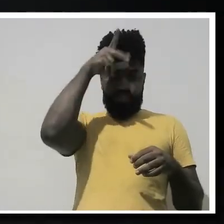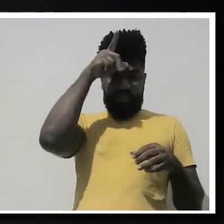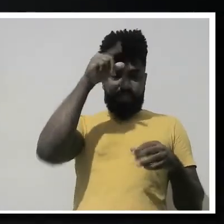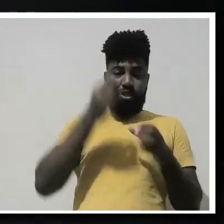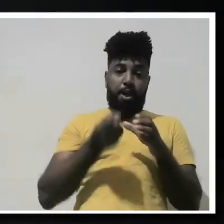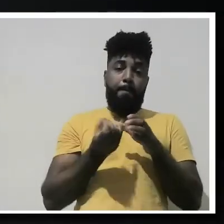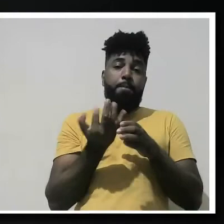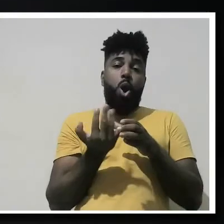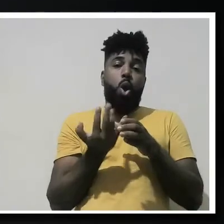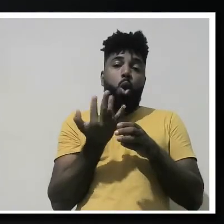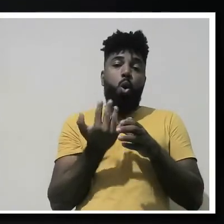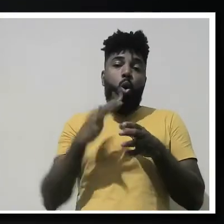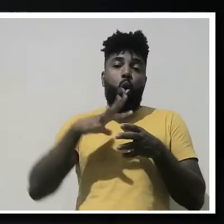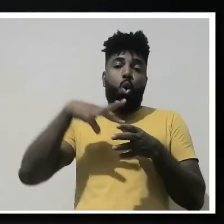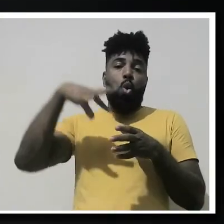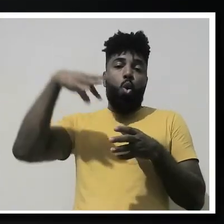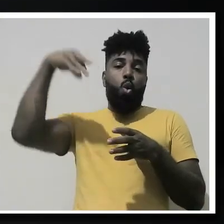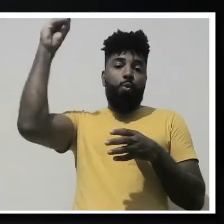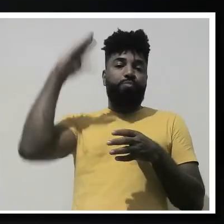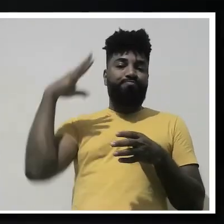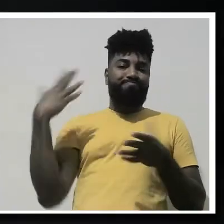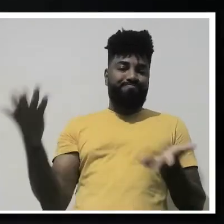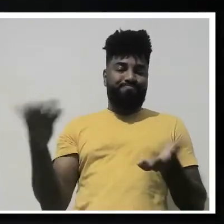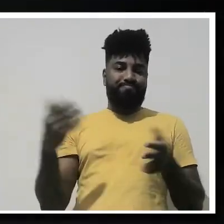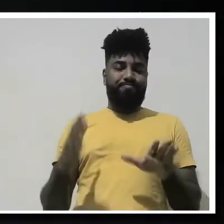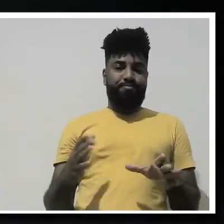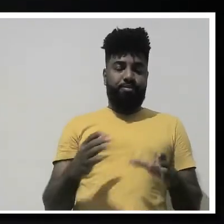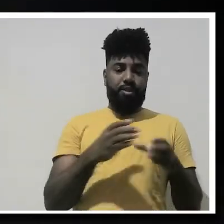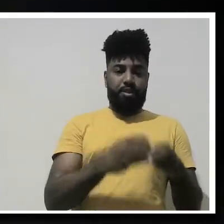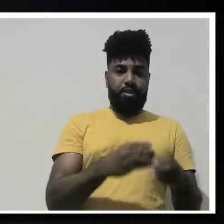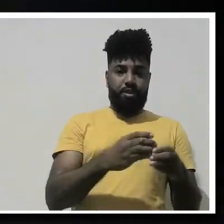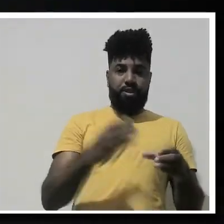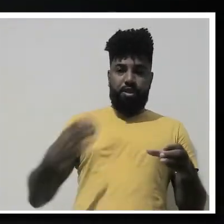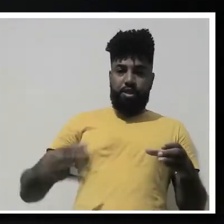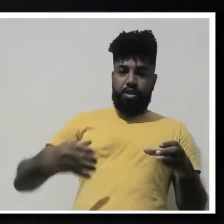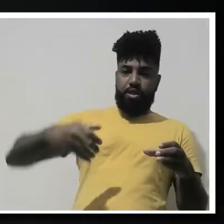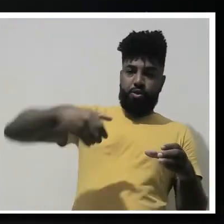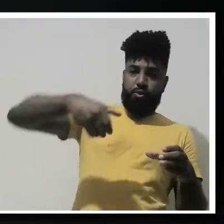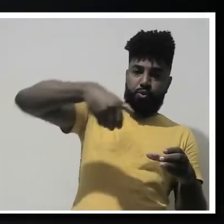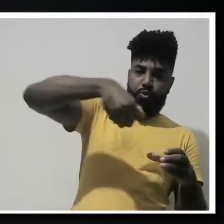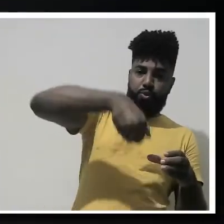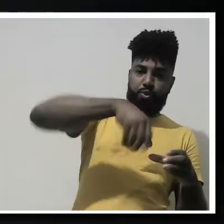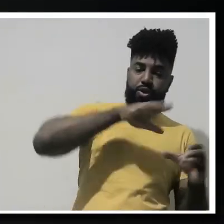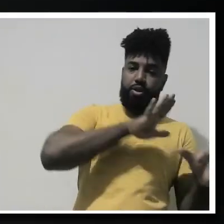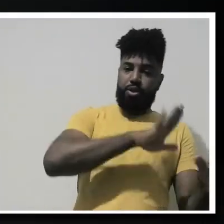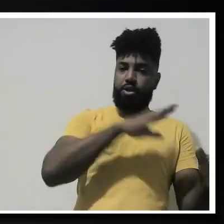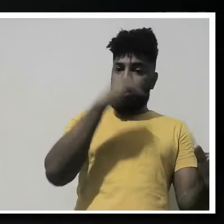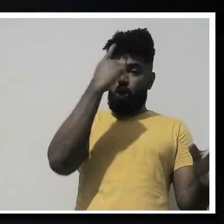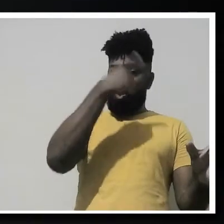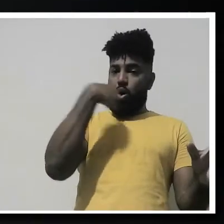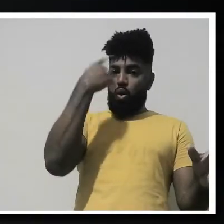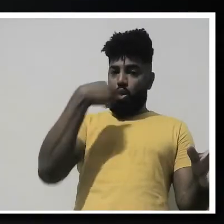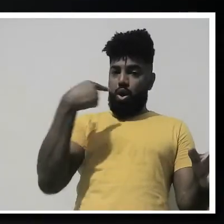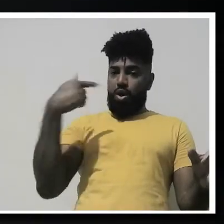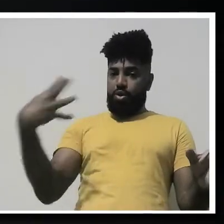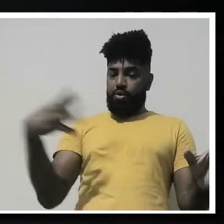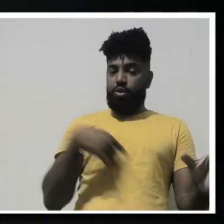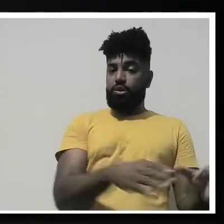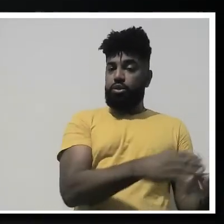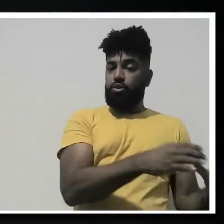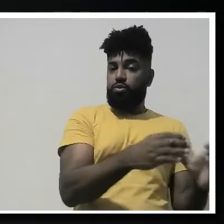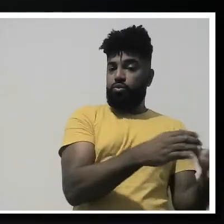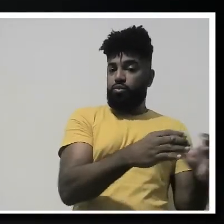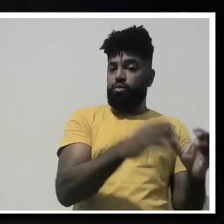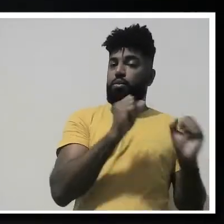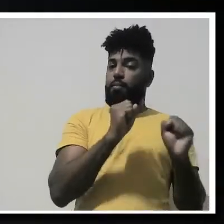porque o gás influencia aí muito na medida da densidade. Então a gente vai deixar esse becker aqui por 24 horas, você pode até agitar de vez em